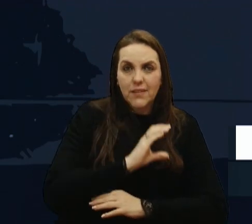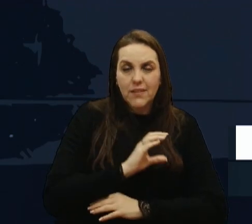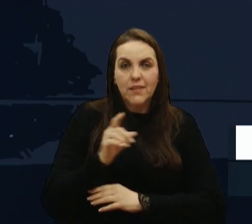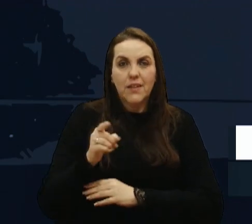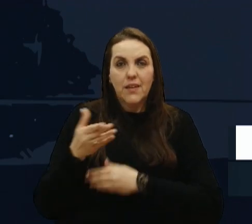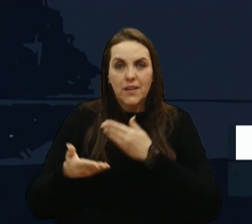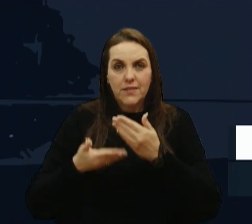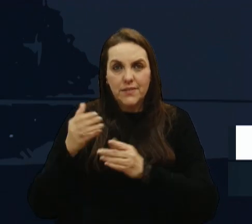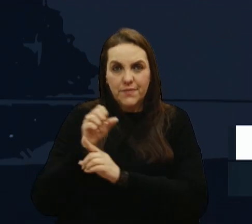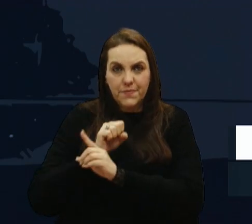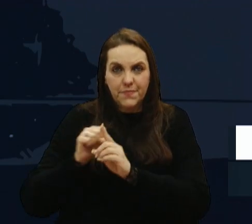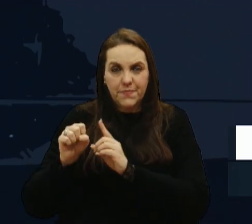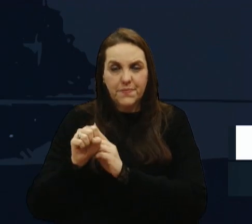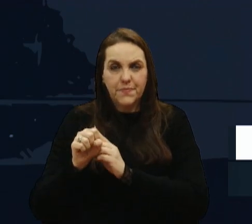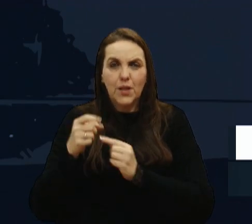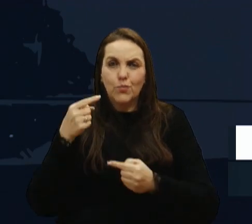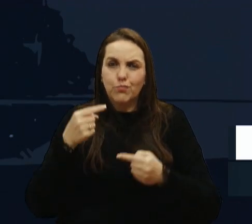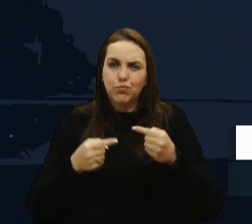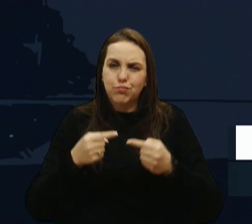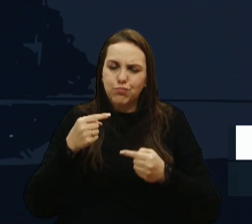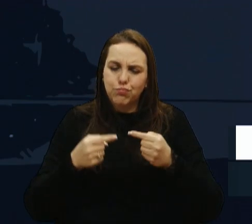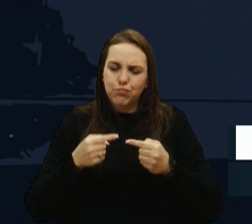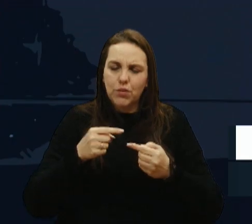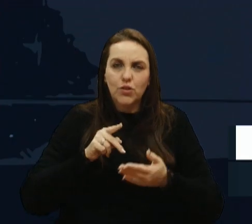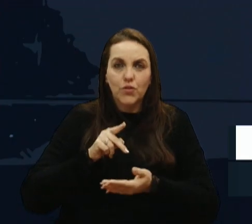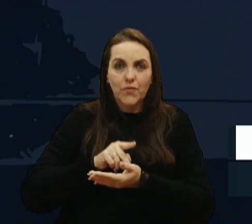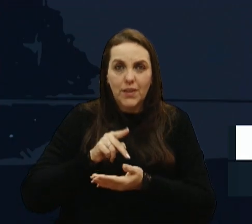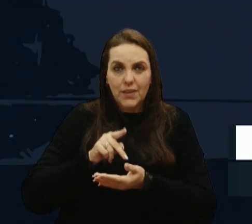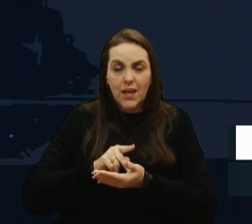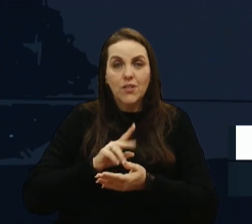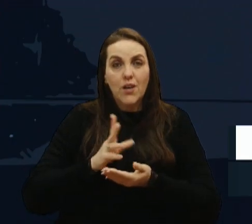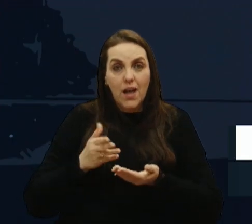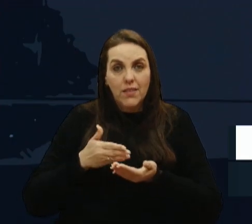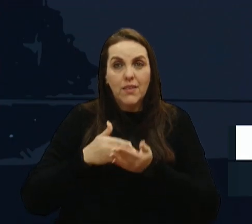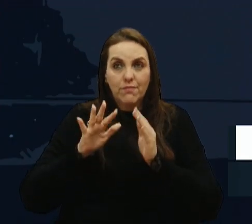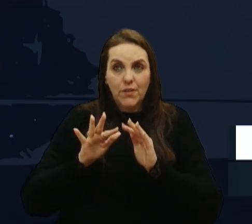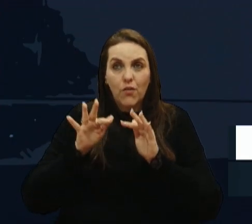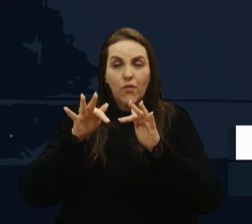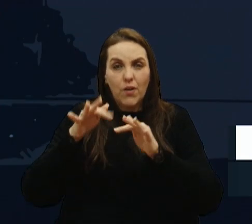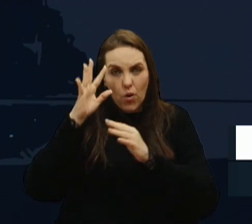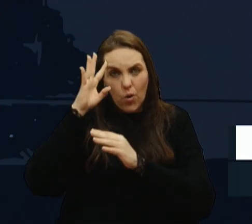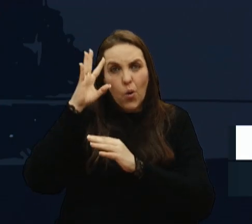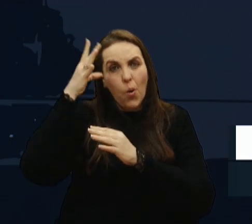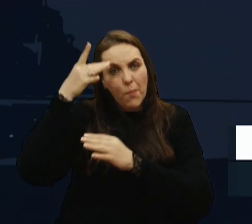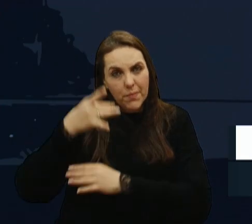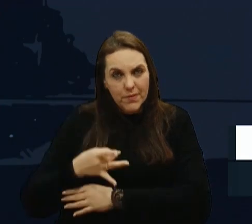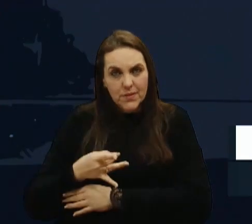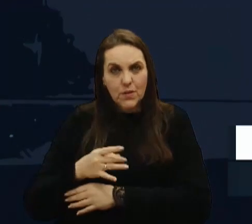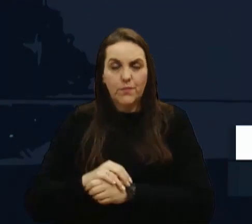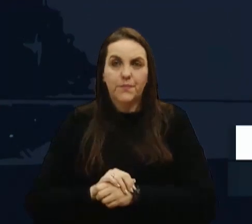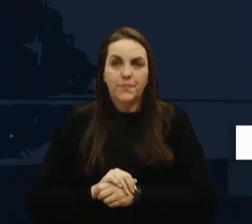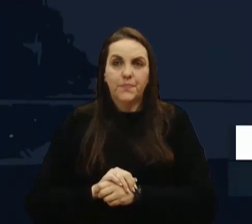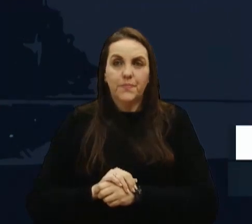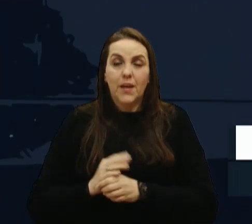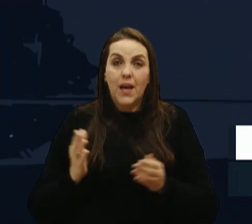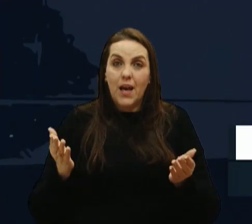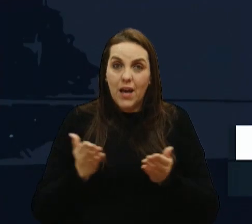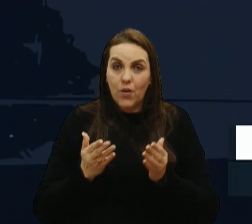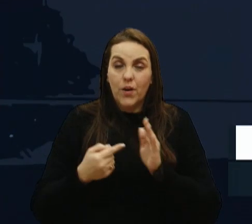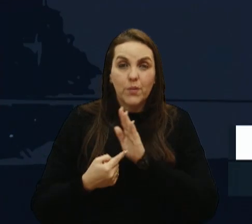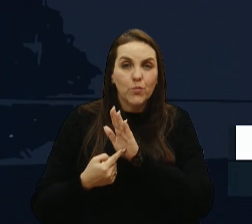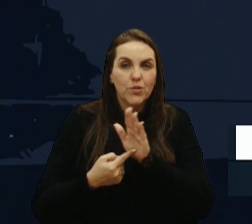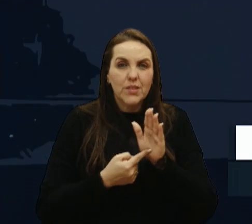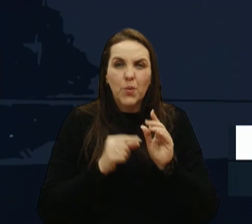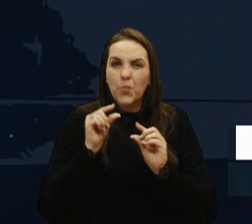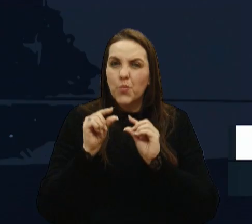que a gente realmente conseguisse levar a cabo essa conclusão, tá? Então são esses os dois braços. Agora eu queria mostrar um